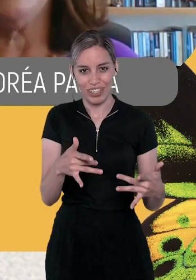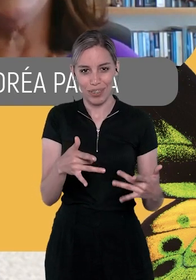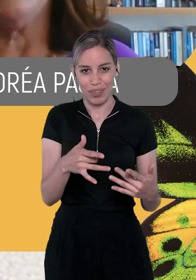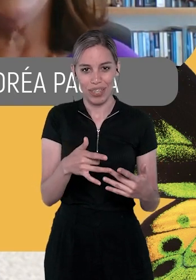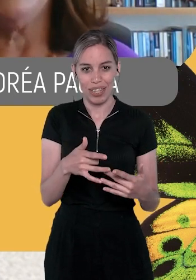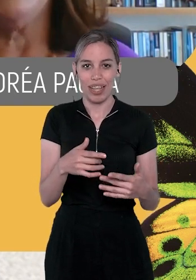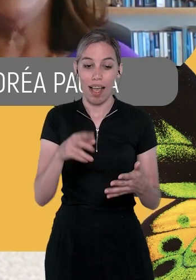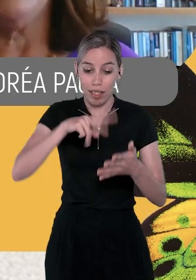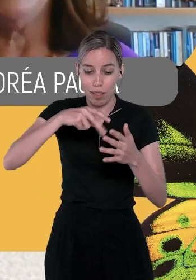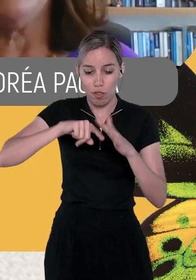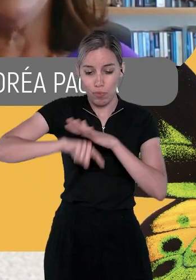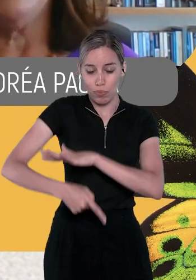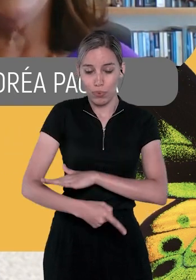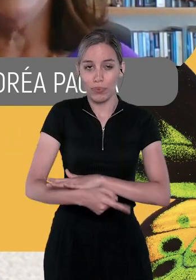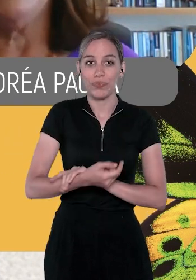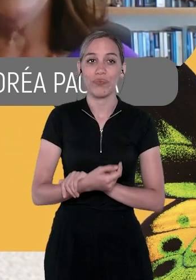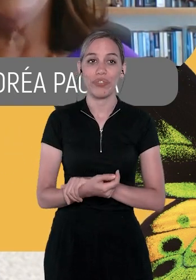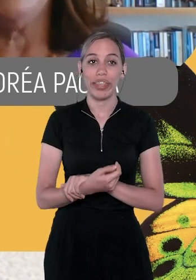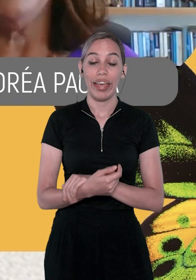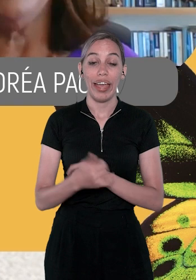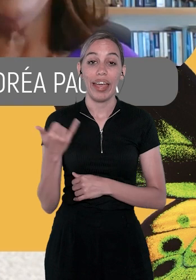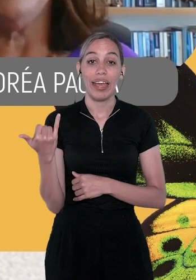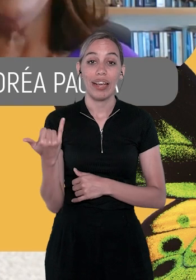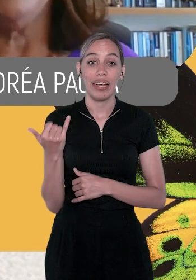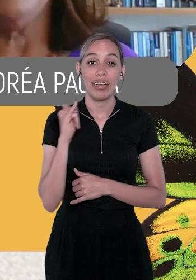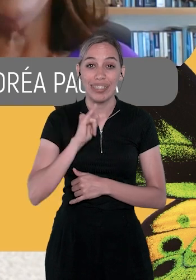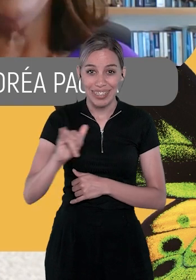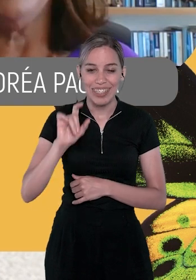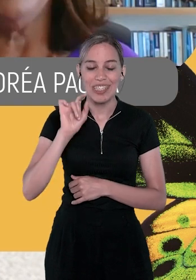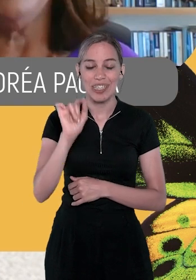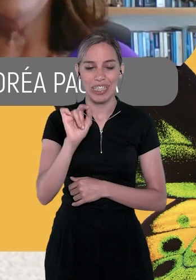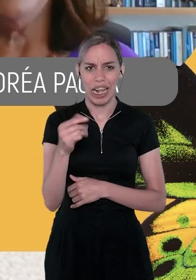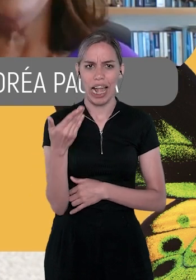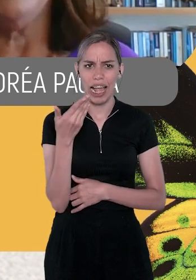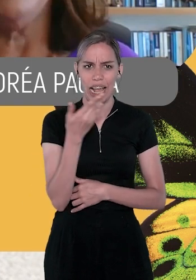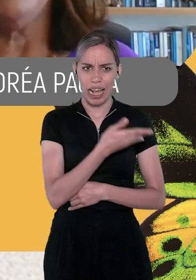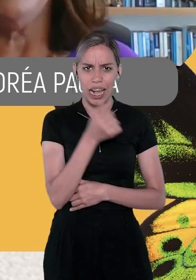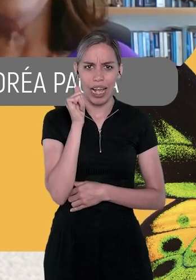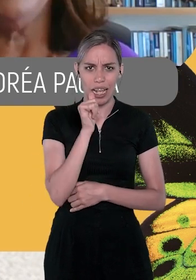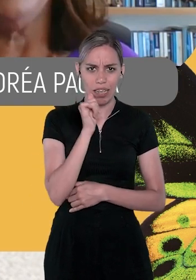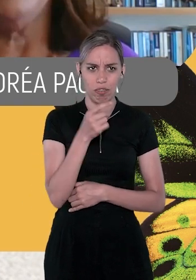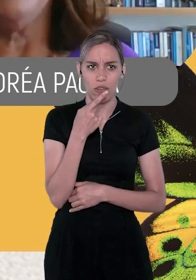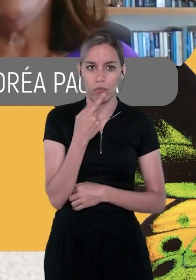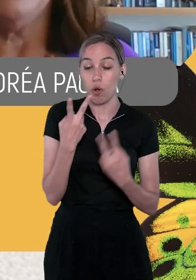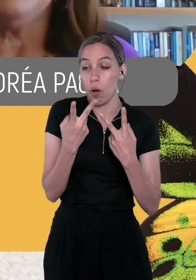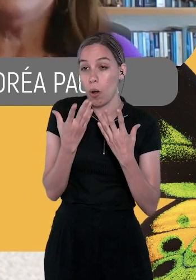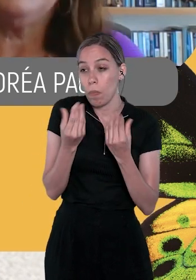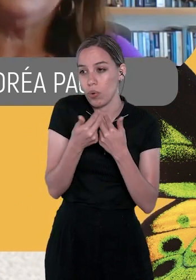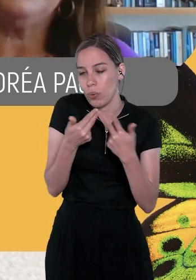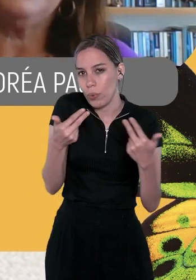livro, e dizer que ela falou muitas coisas